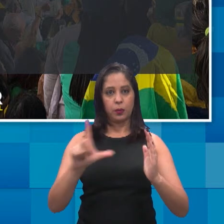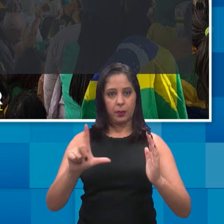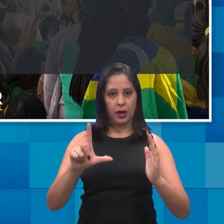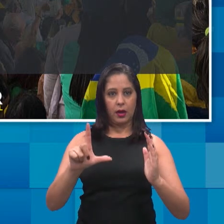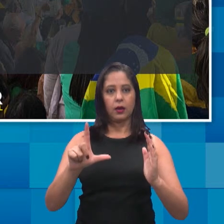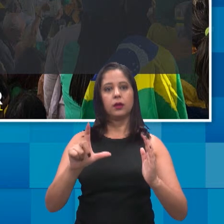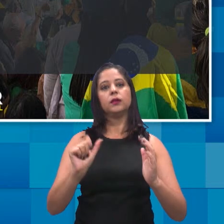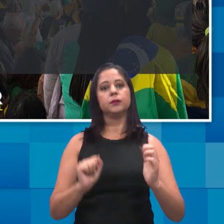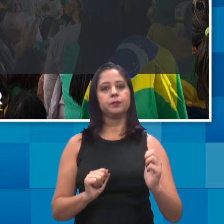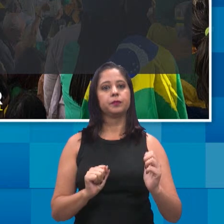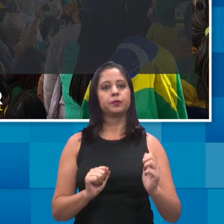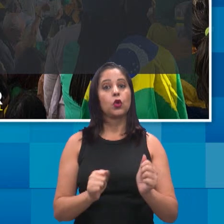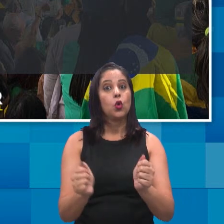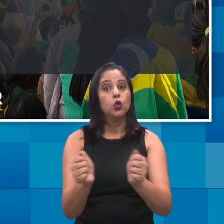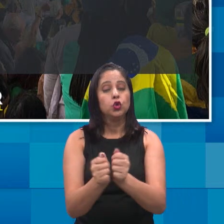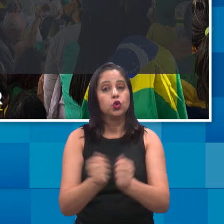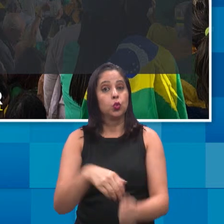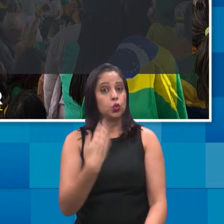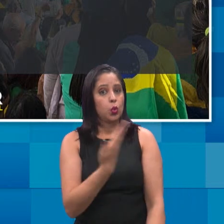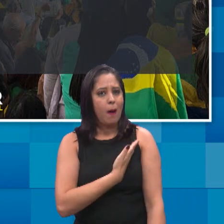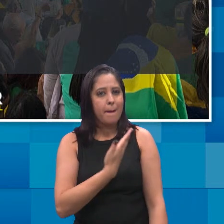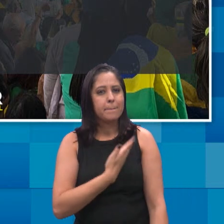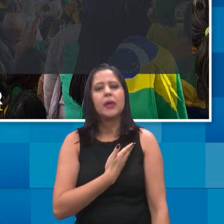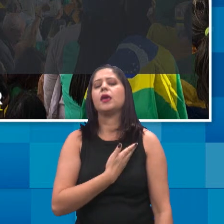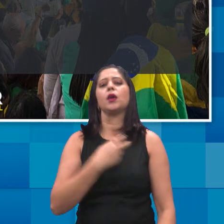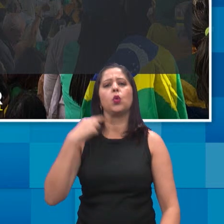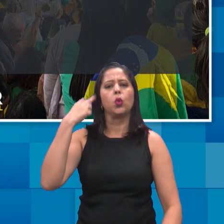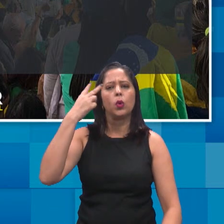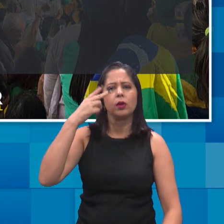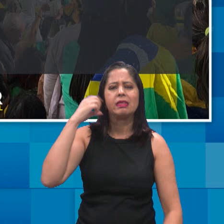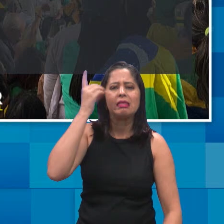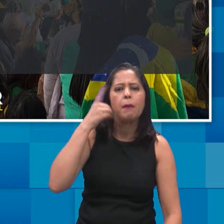nossos amigos parlamentares, senadores,